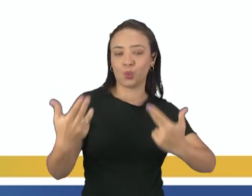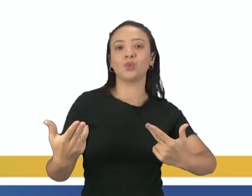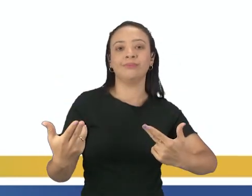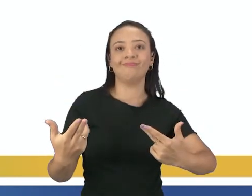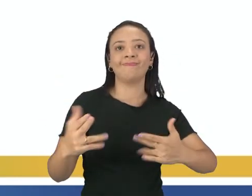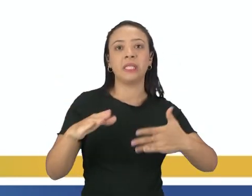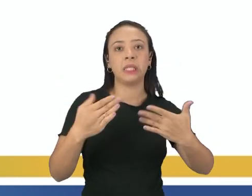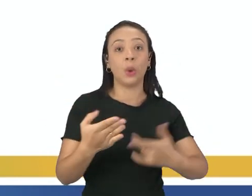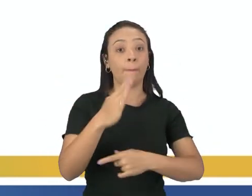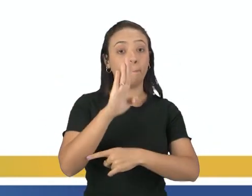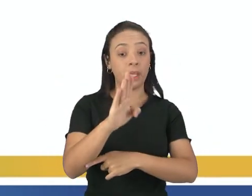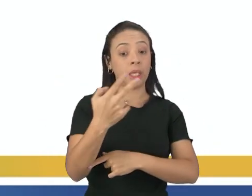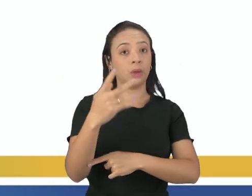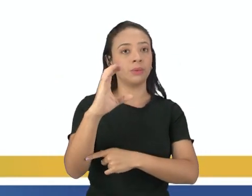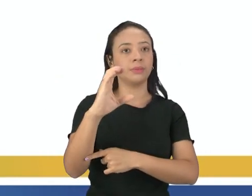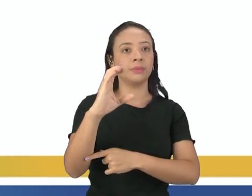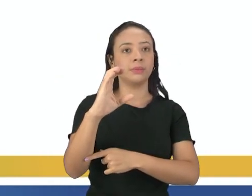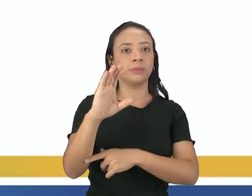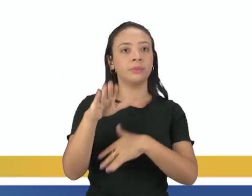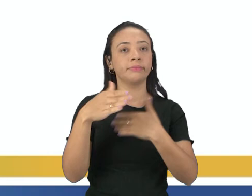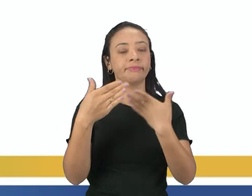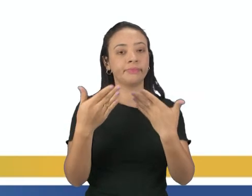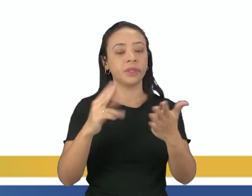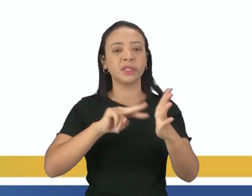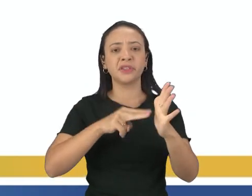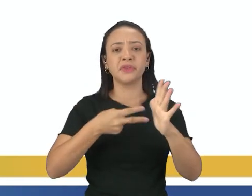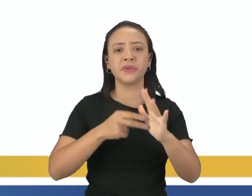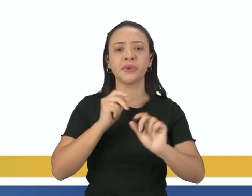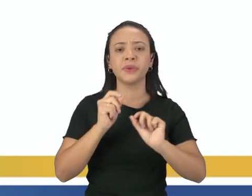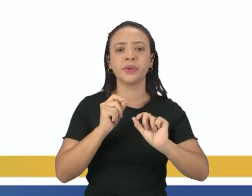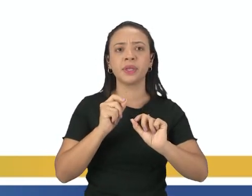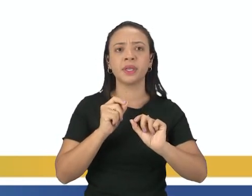né? Então, B seria igual a C. Então, quer dizer que a